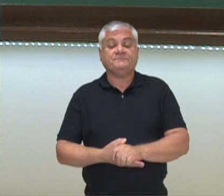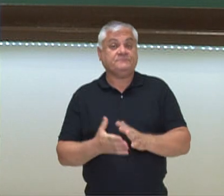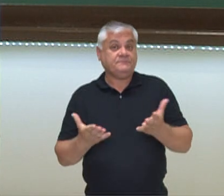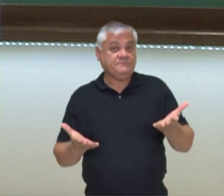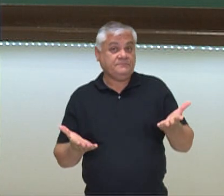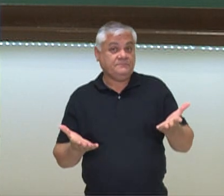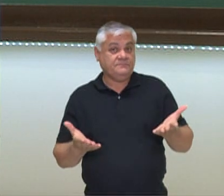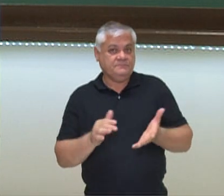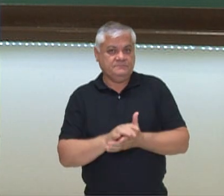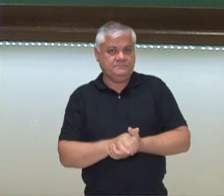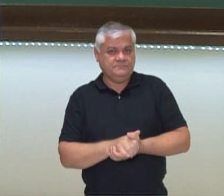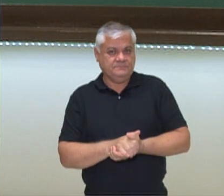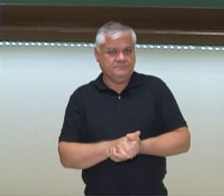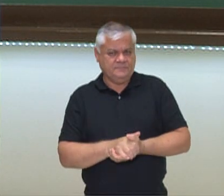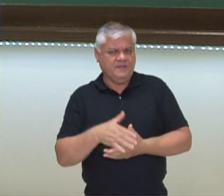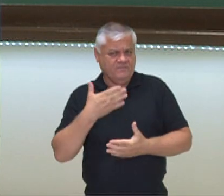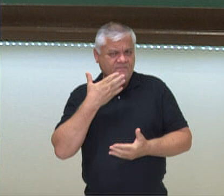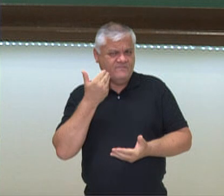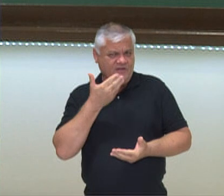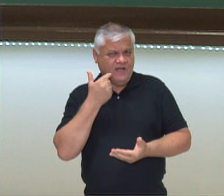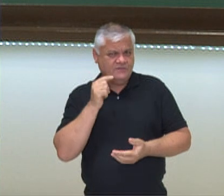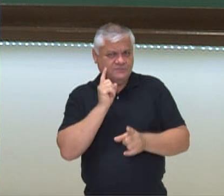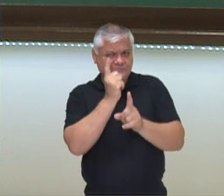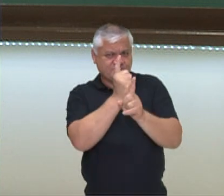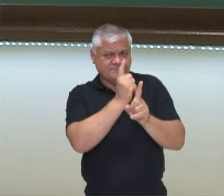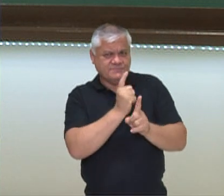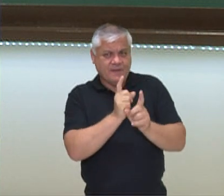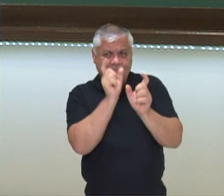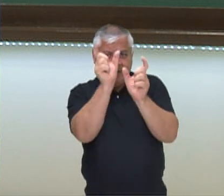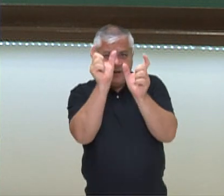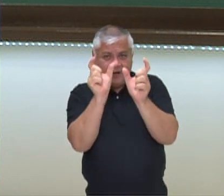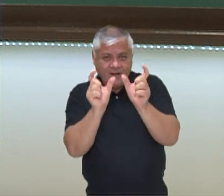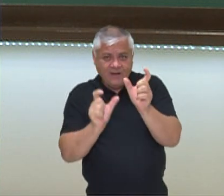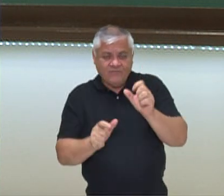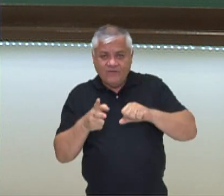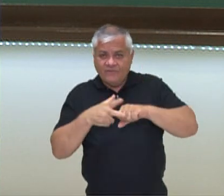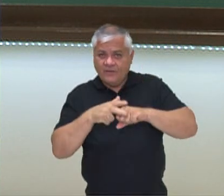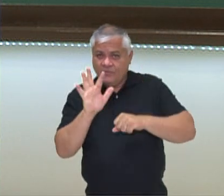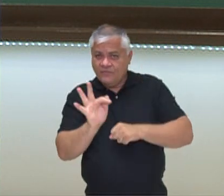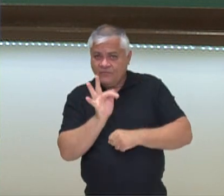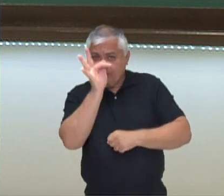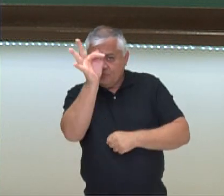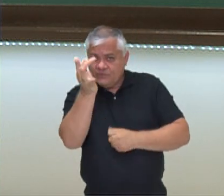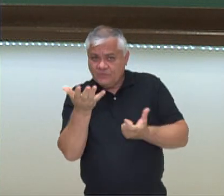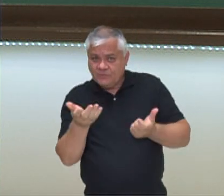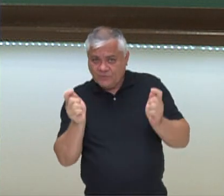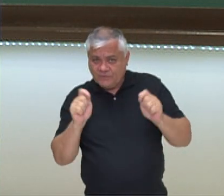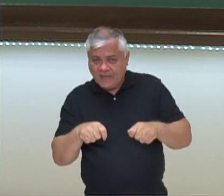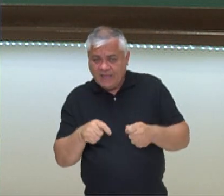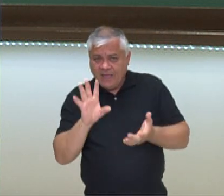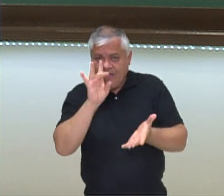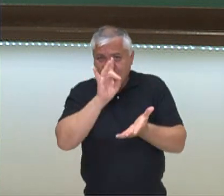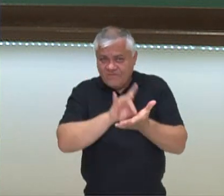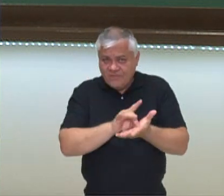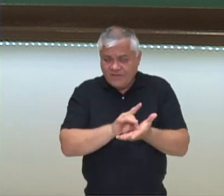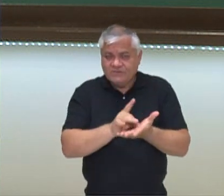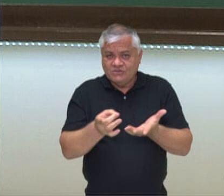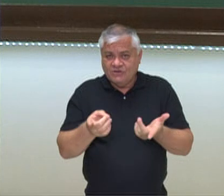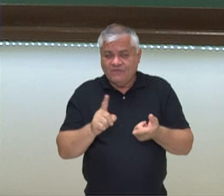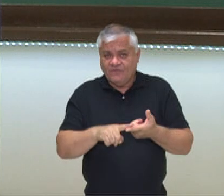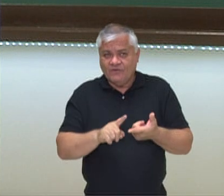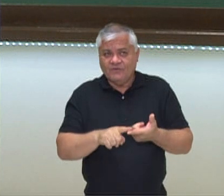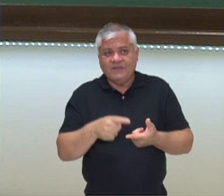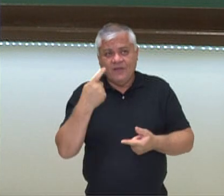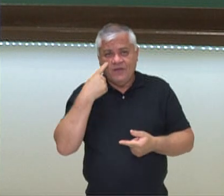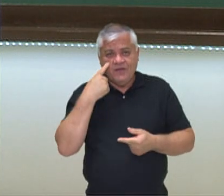E aí, ficou fácil encontrar o futuro com exemplo na forma afirmativa na música We Will